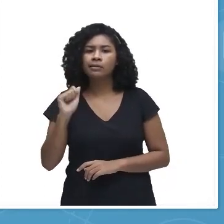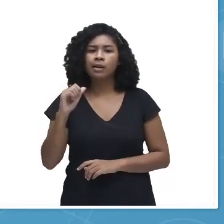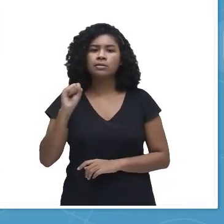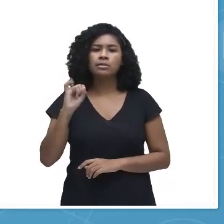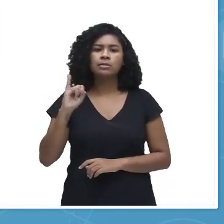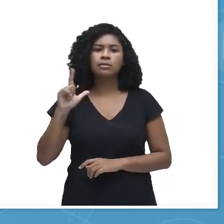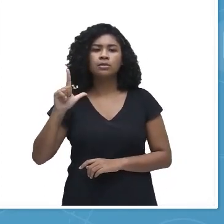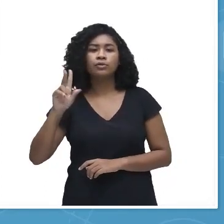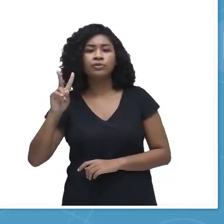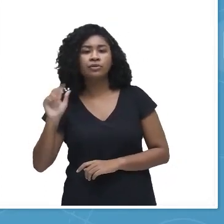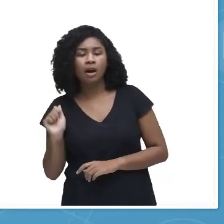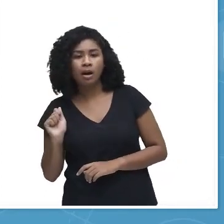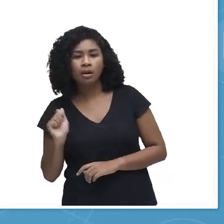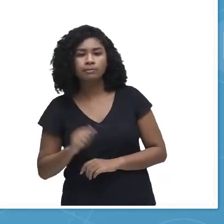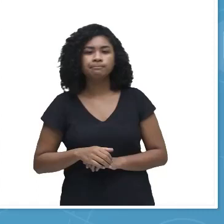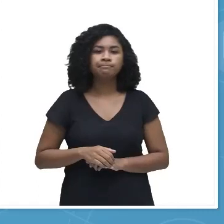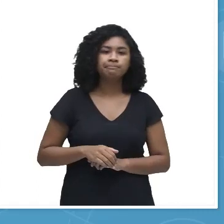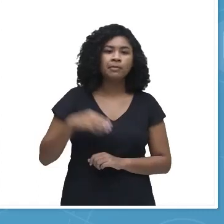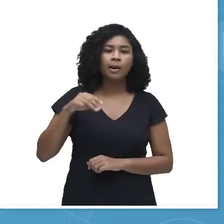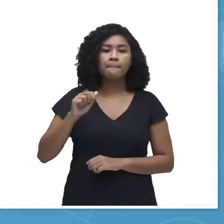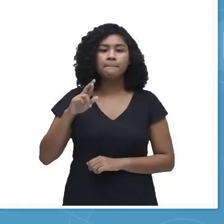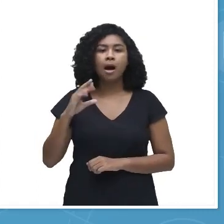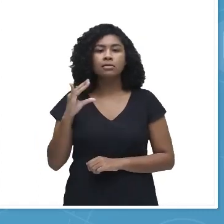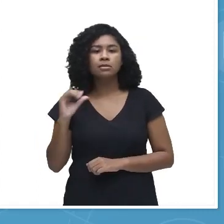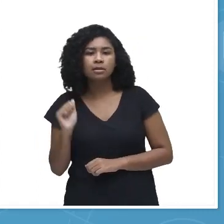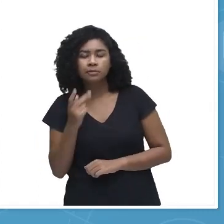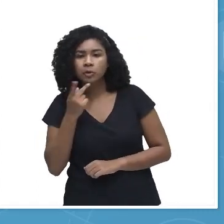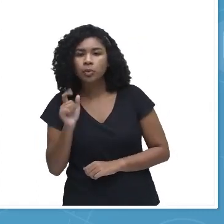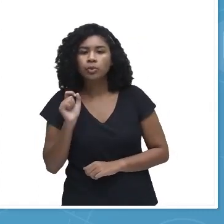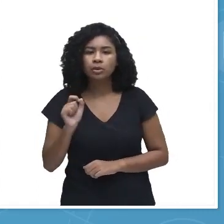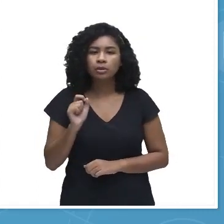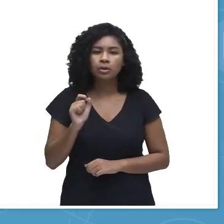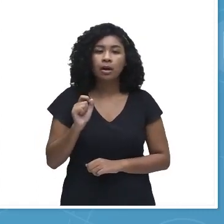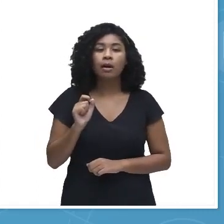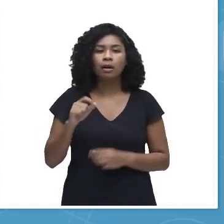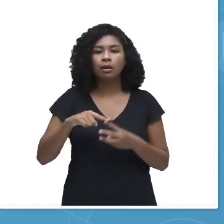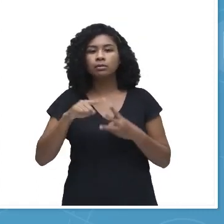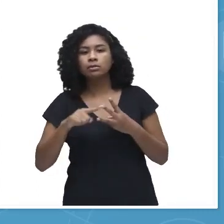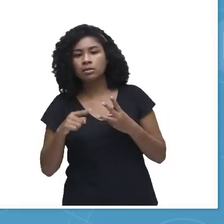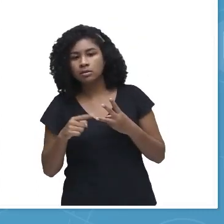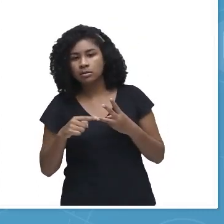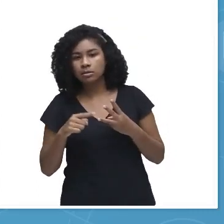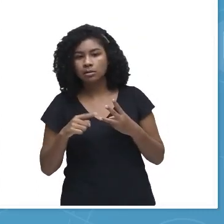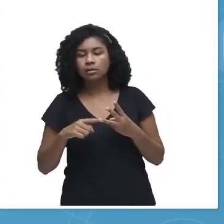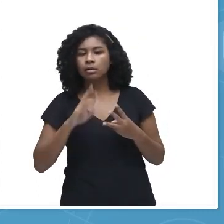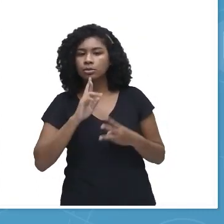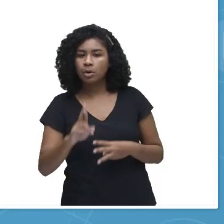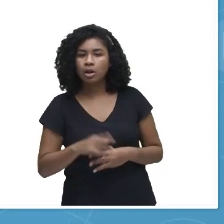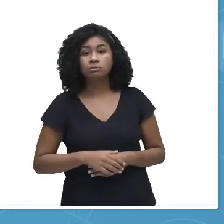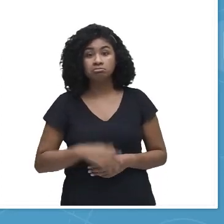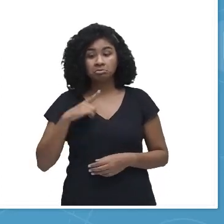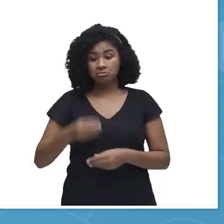está dizendo que a resposta correta é a número 3, a Lara Isaura. E vários outros interações no chat, dando resposta. É